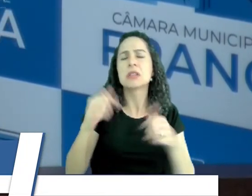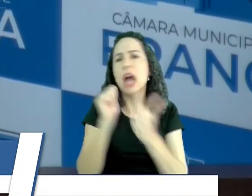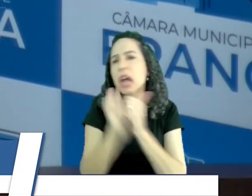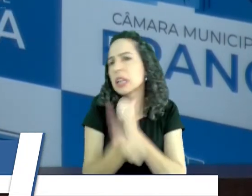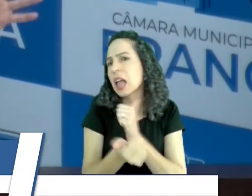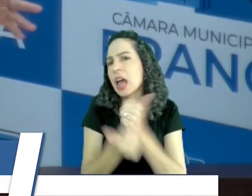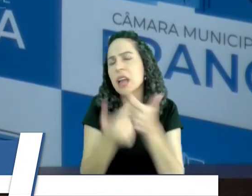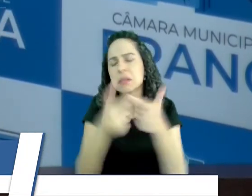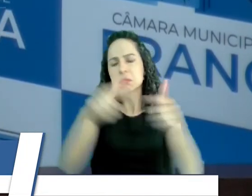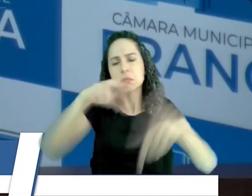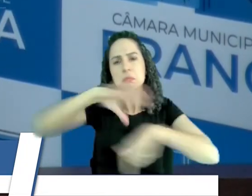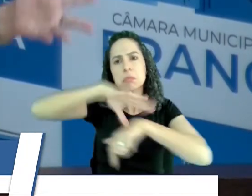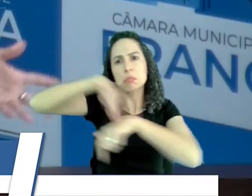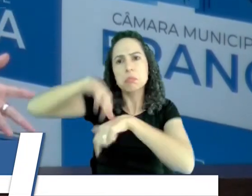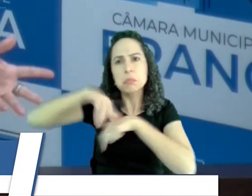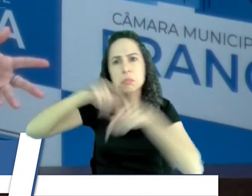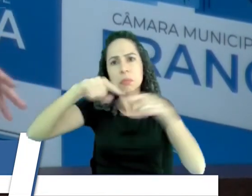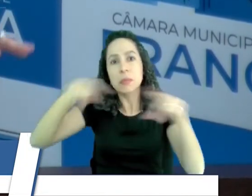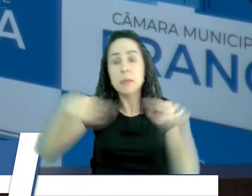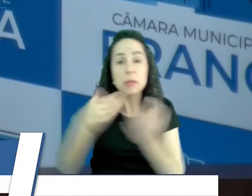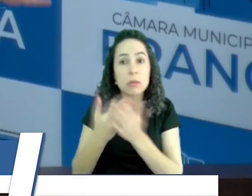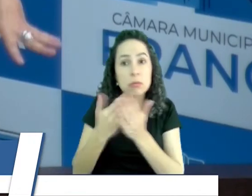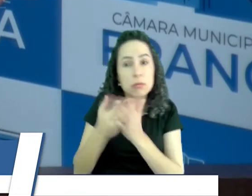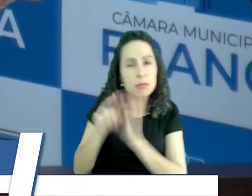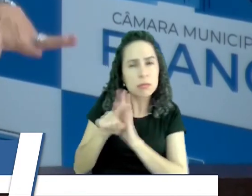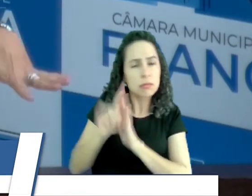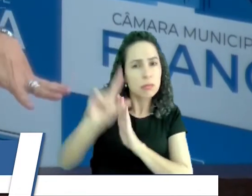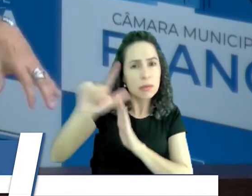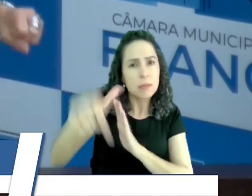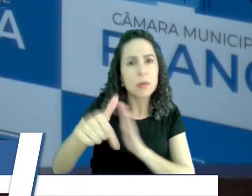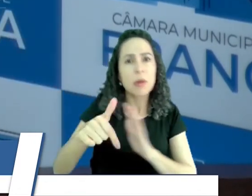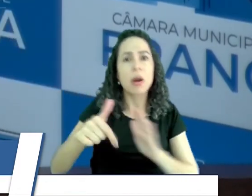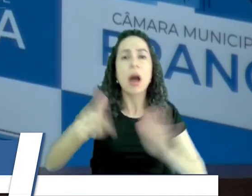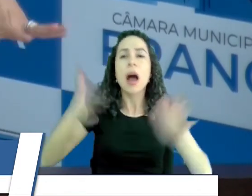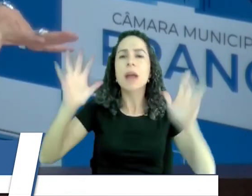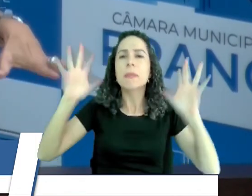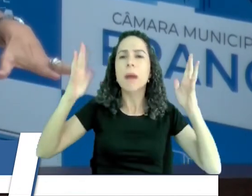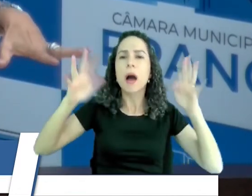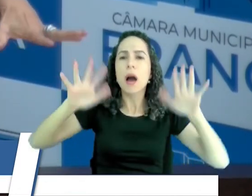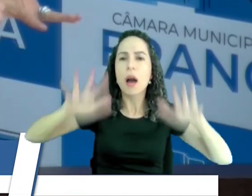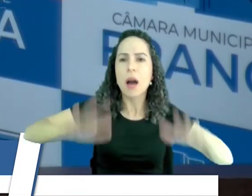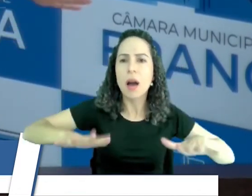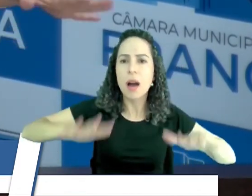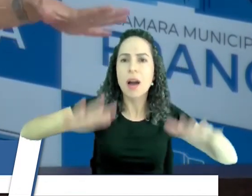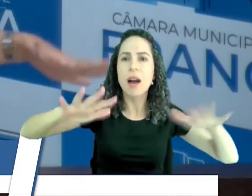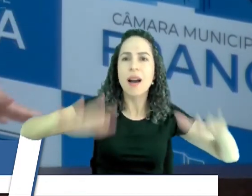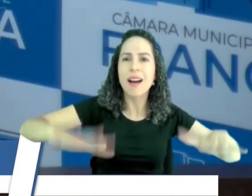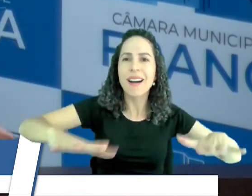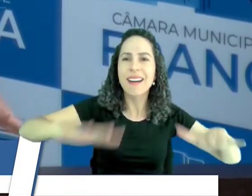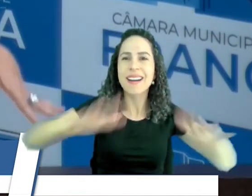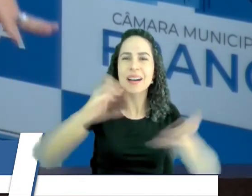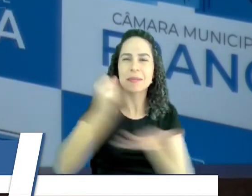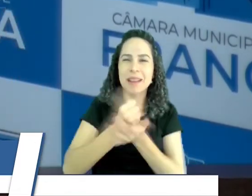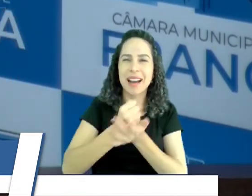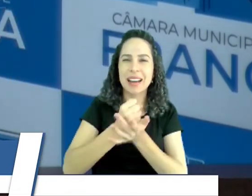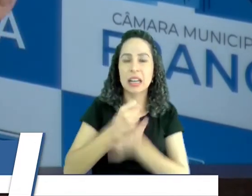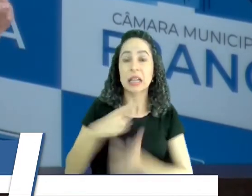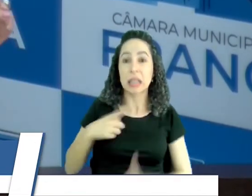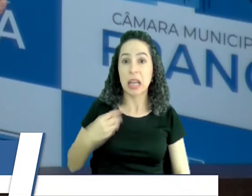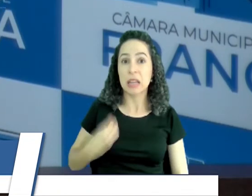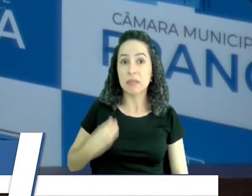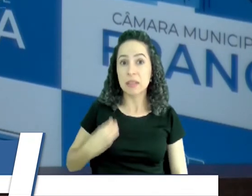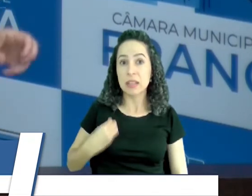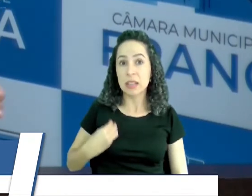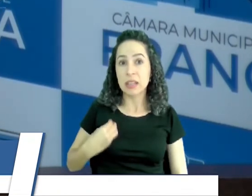enfim, isso é para ser estudado depois. Com as mãos dos atletas em argamassa, daqueles que ainda existem, um